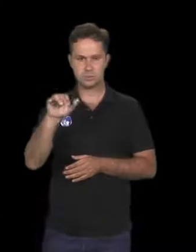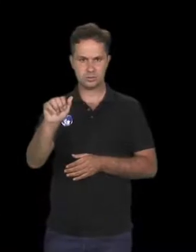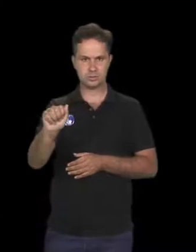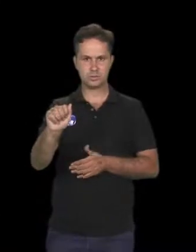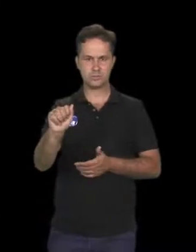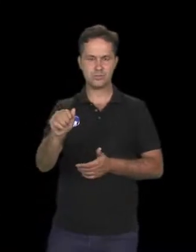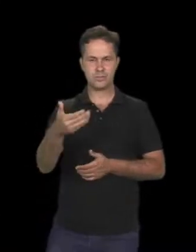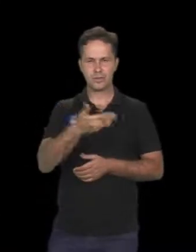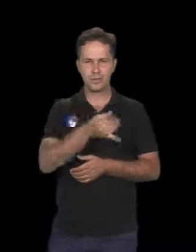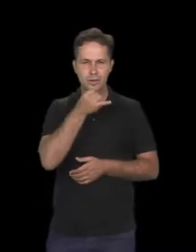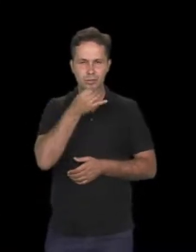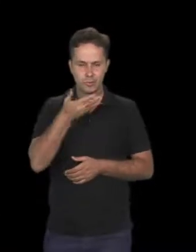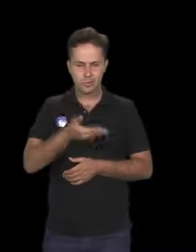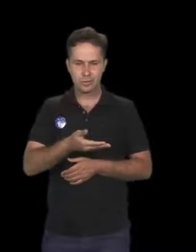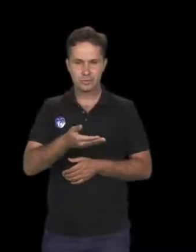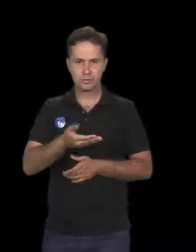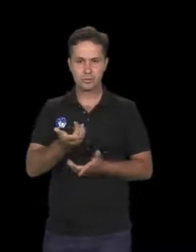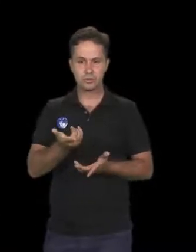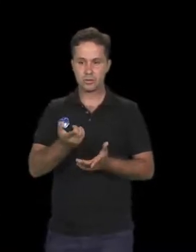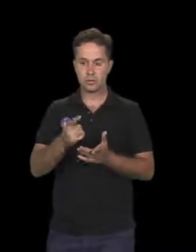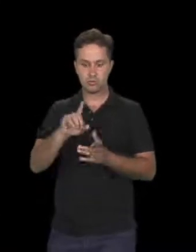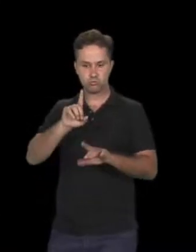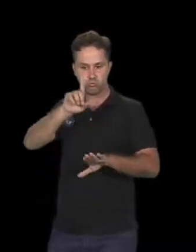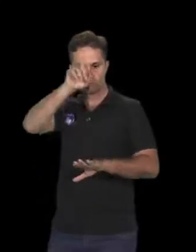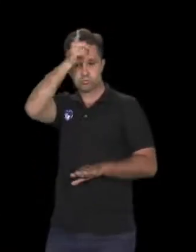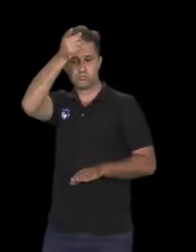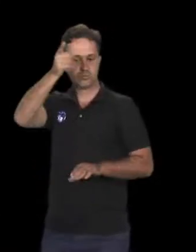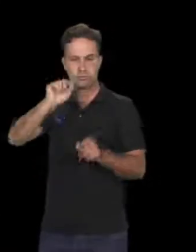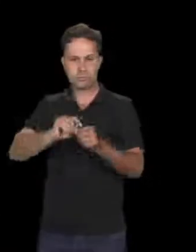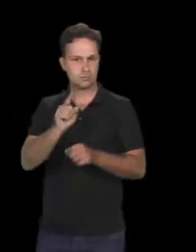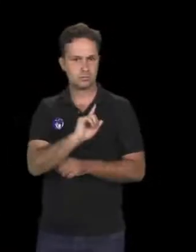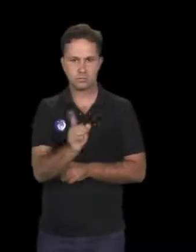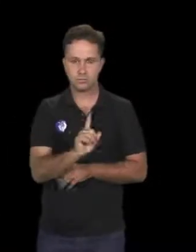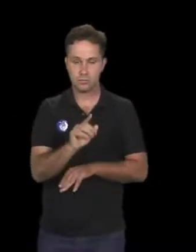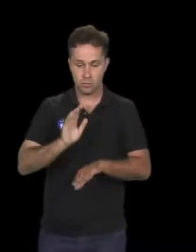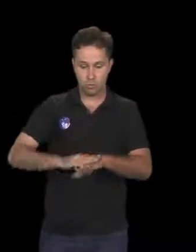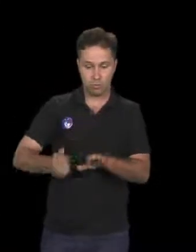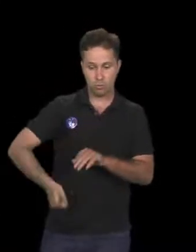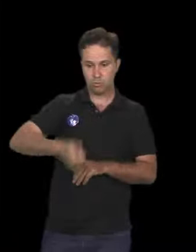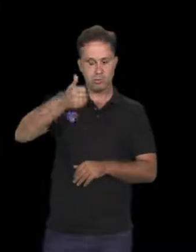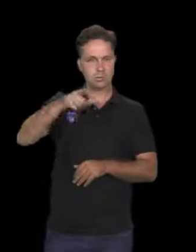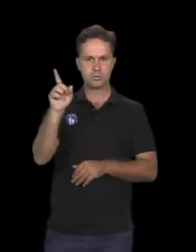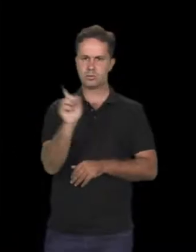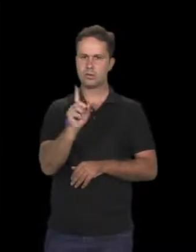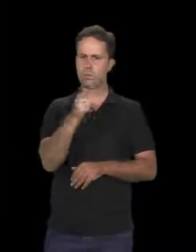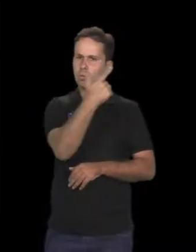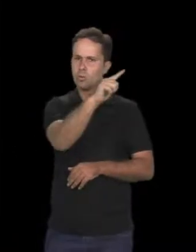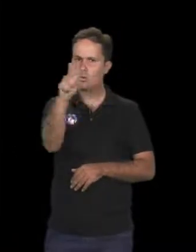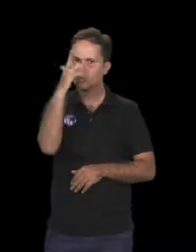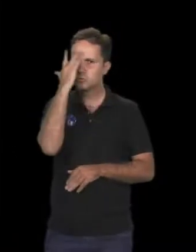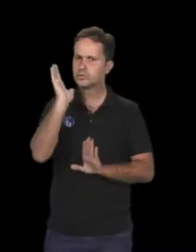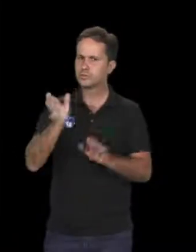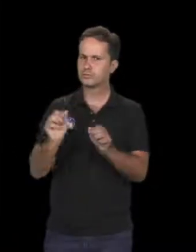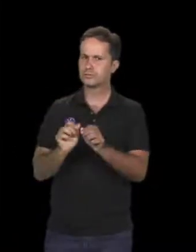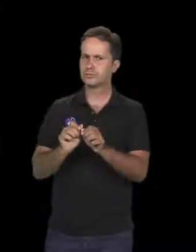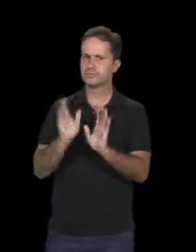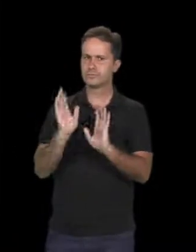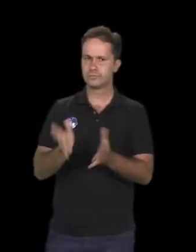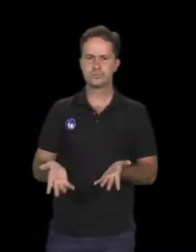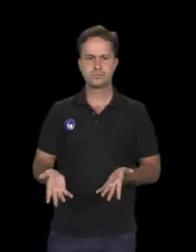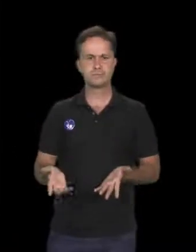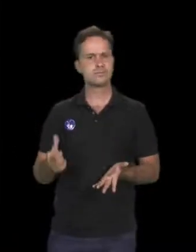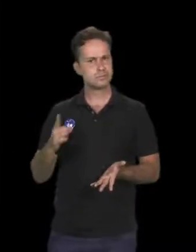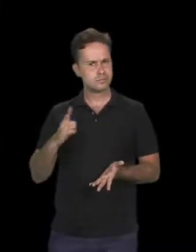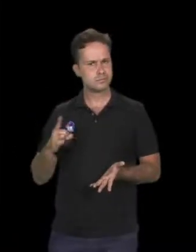primeiros a praticar isso no Brasil. A revista Realidade é uma revista que é sempre lembrada quando se fala nesse tipo de jornalismo, mas,